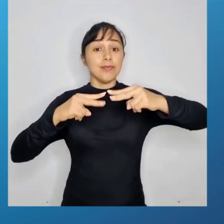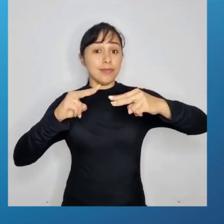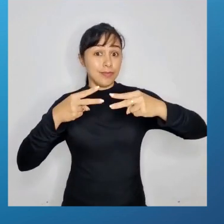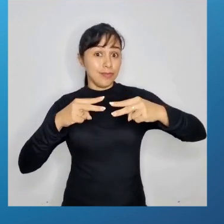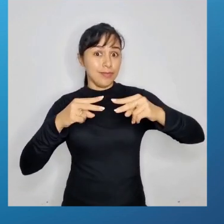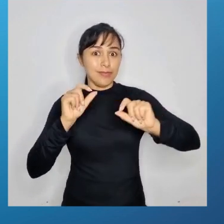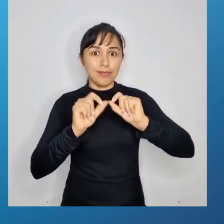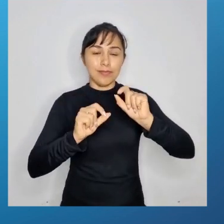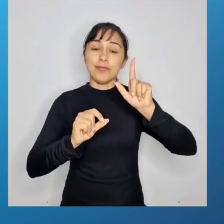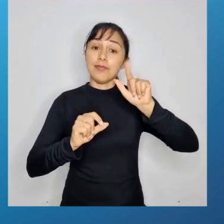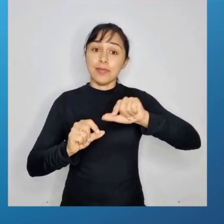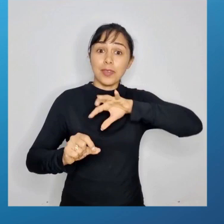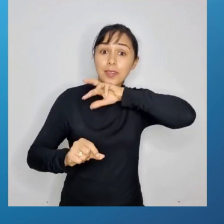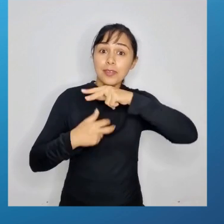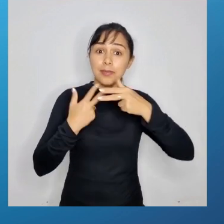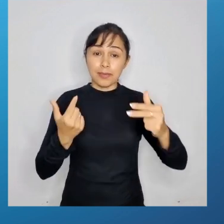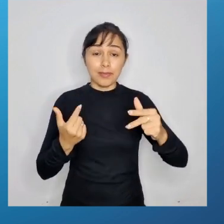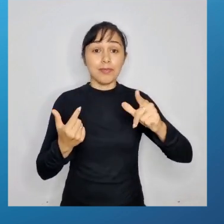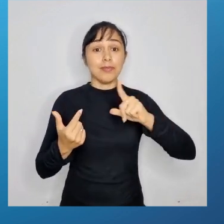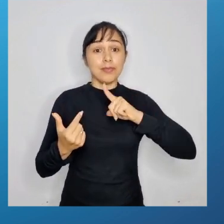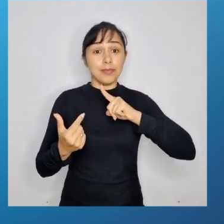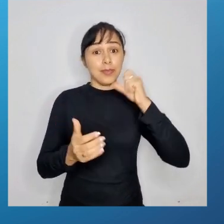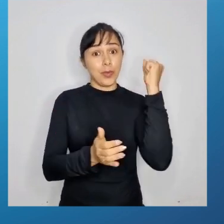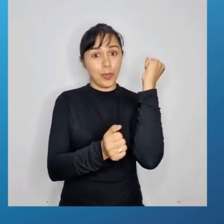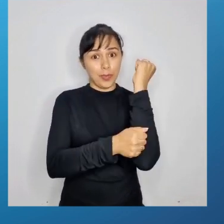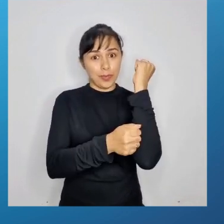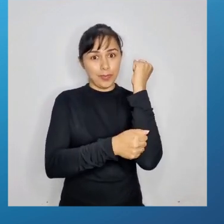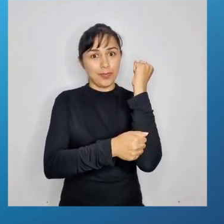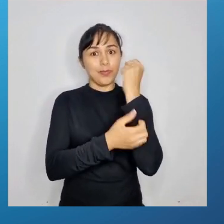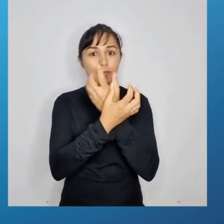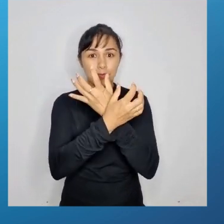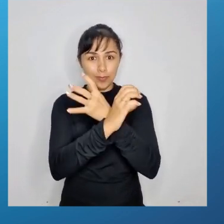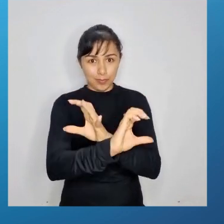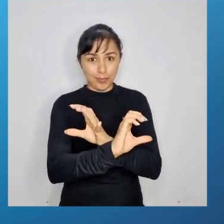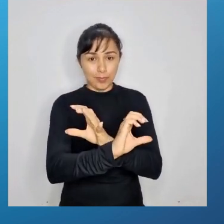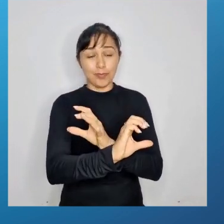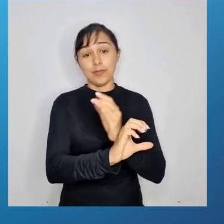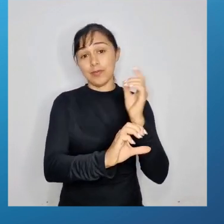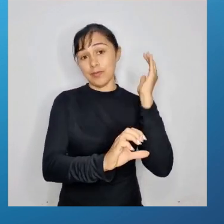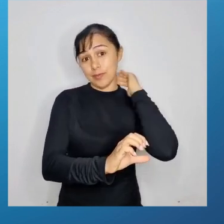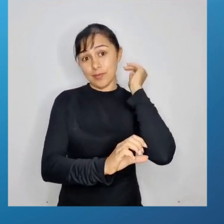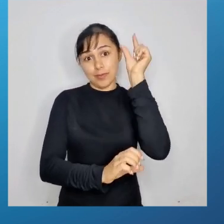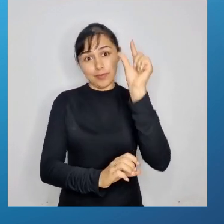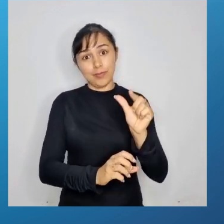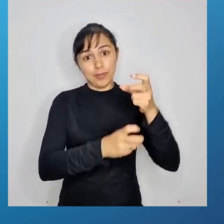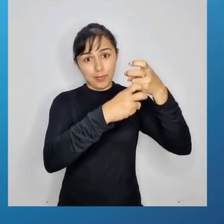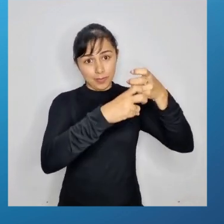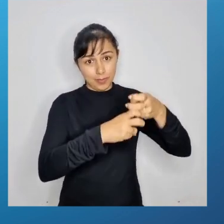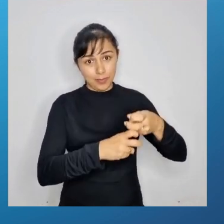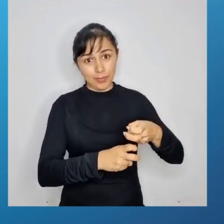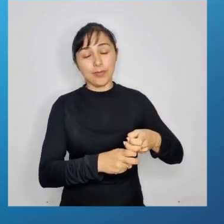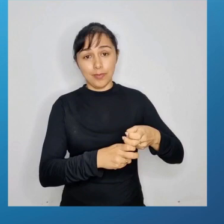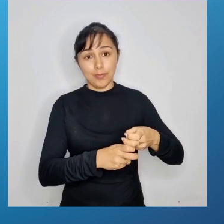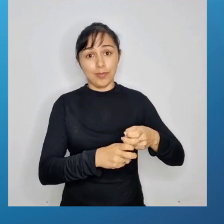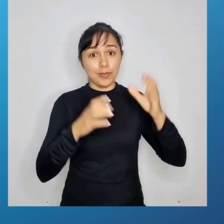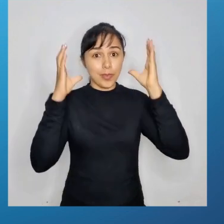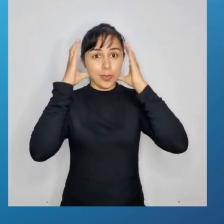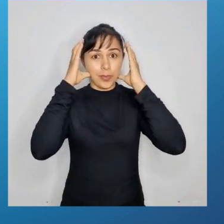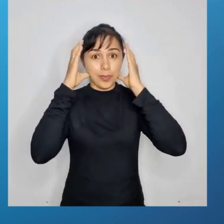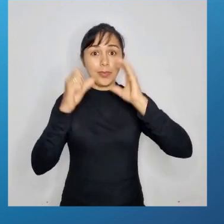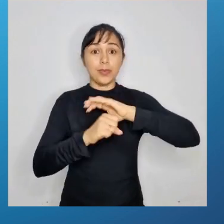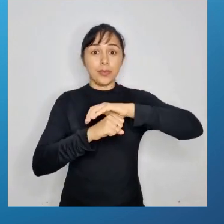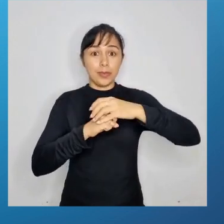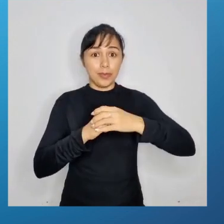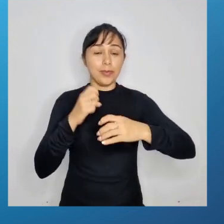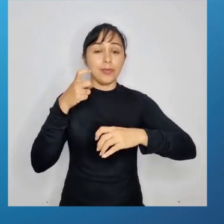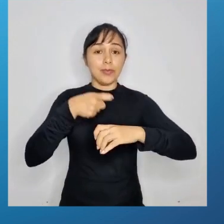Anfíbios são animais vertebrados. Animais vertebrados são aqueles classificados como tendo uma coluna vertebral, crânio e a